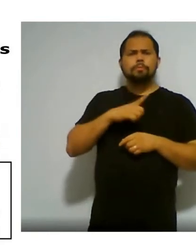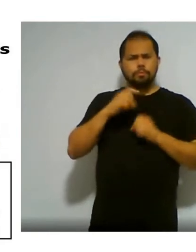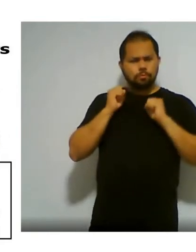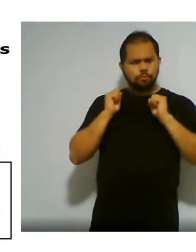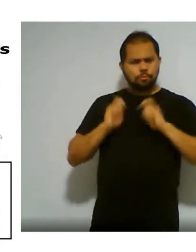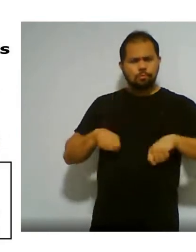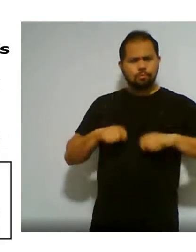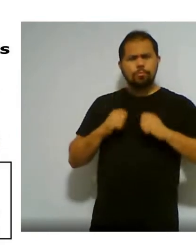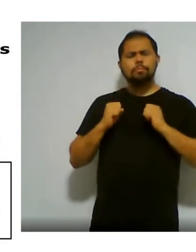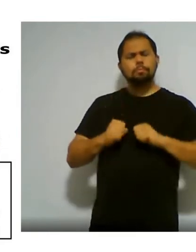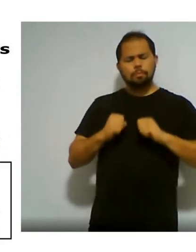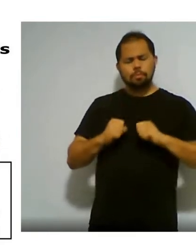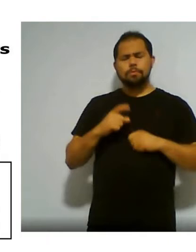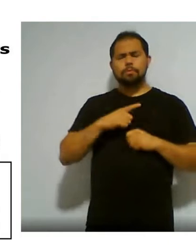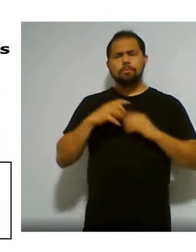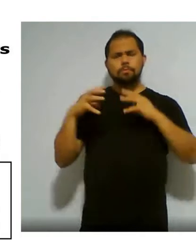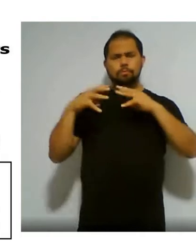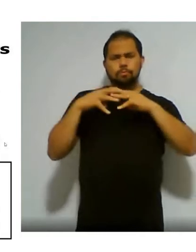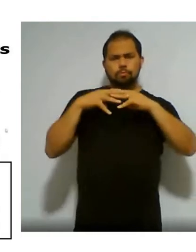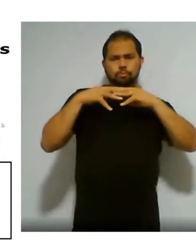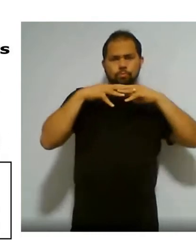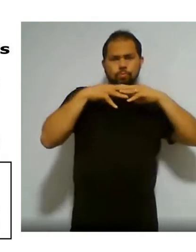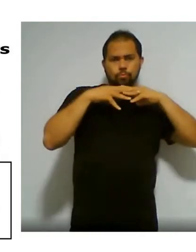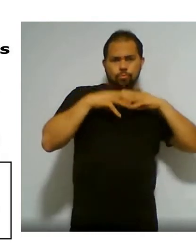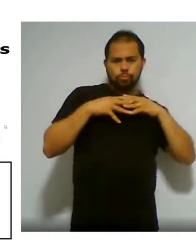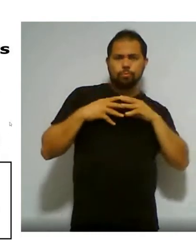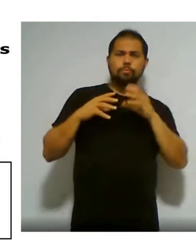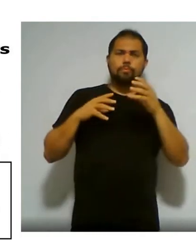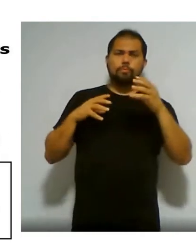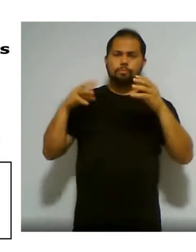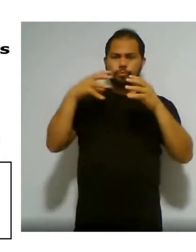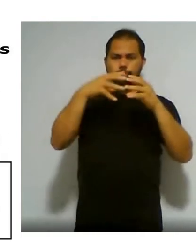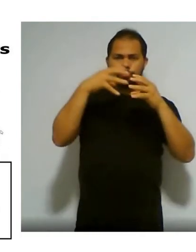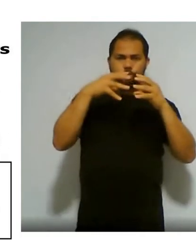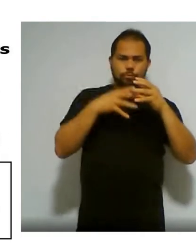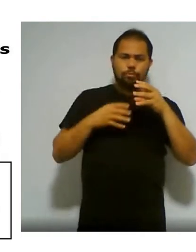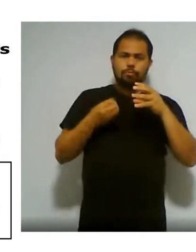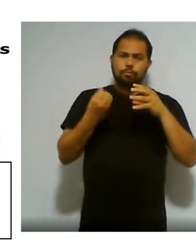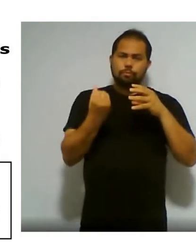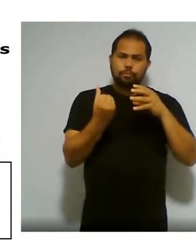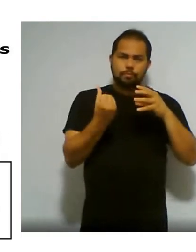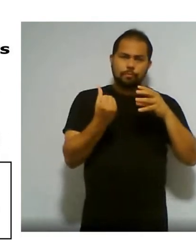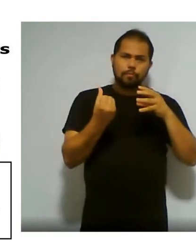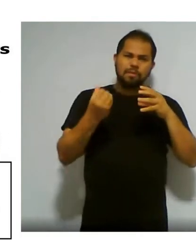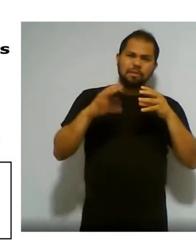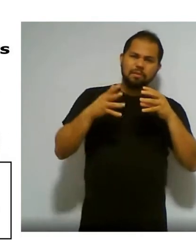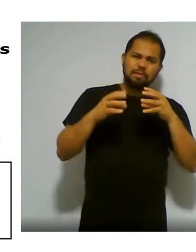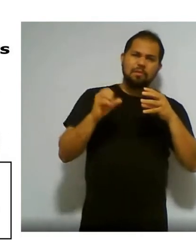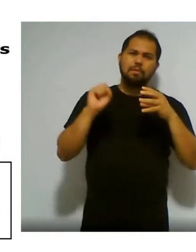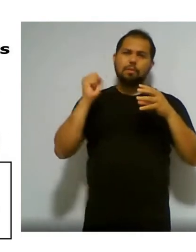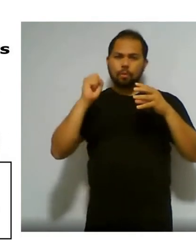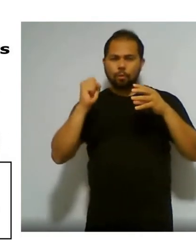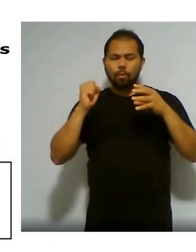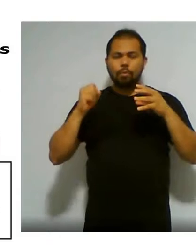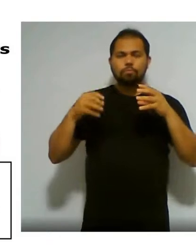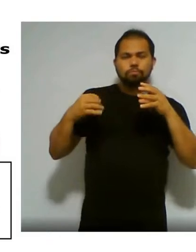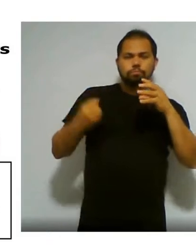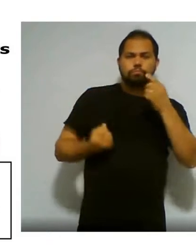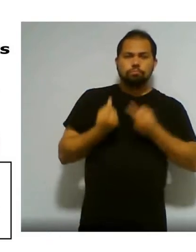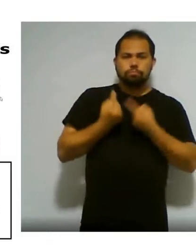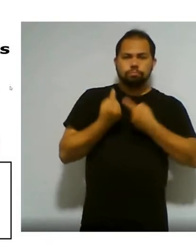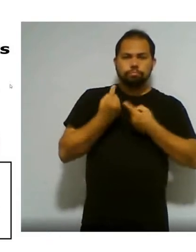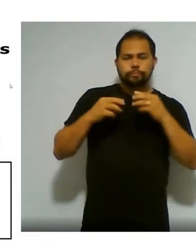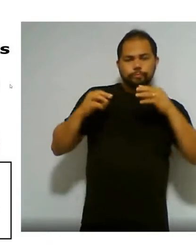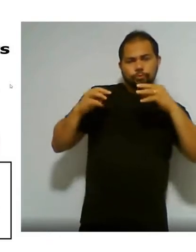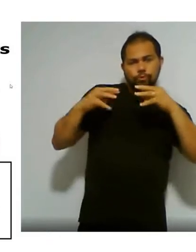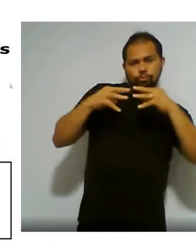desse tipo aqui. Então você tem que ter uma fonte que também tem esse tipo de conexão, de 6 a 8 pinos. Em especial para o que você ligar no PCI